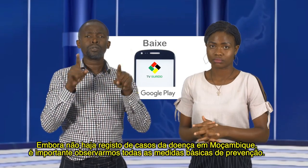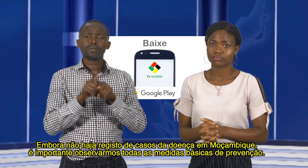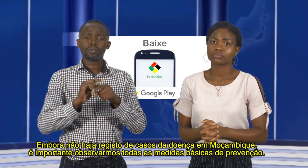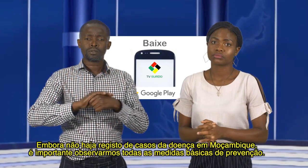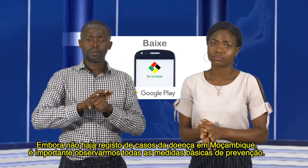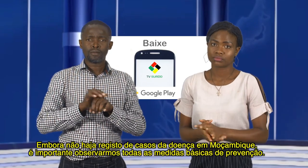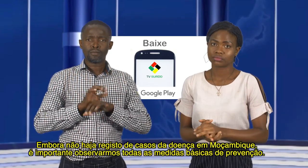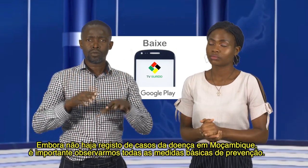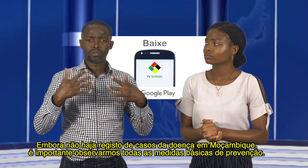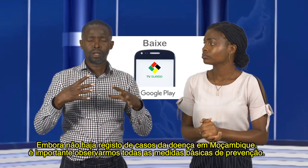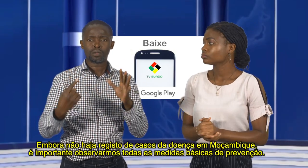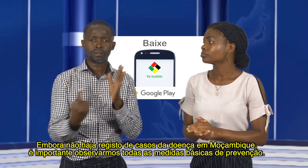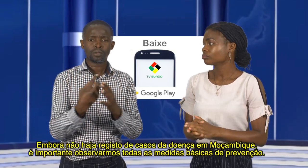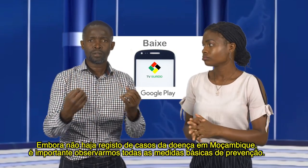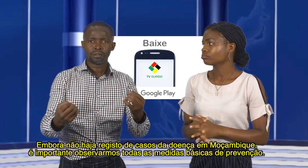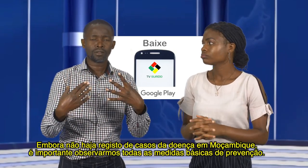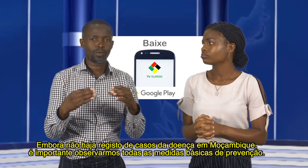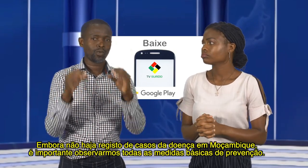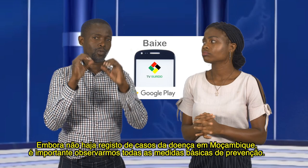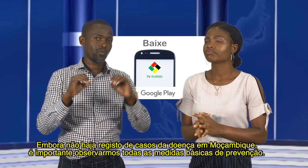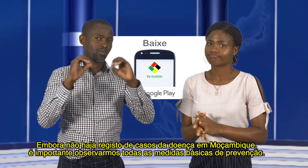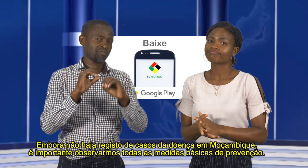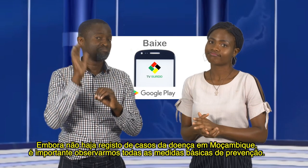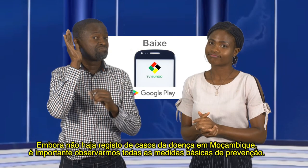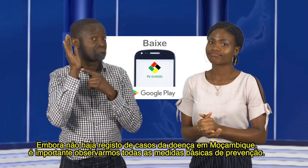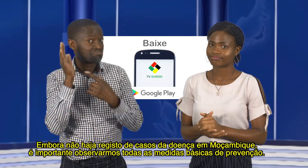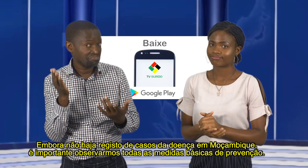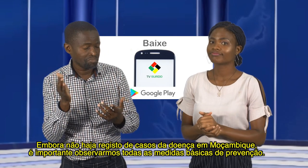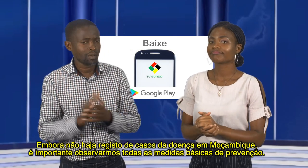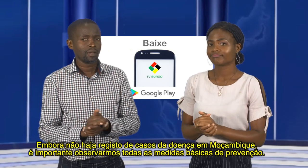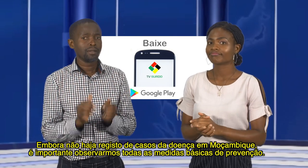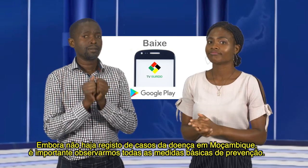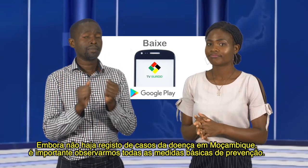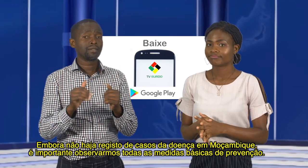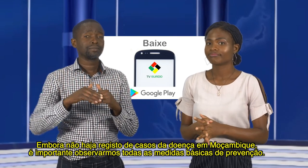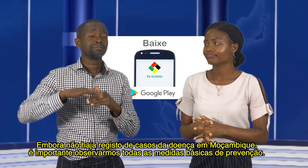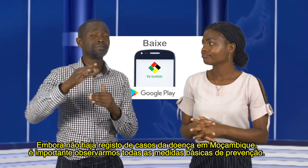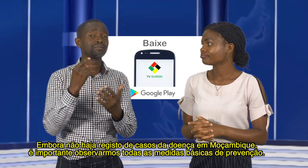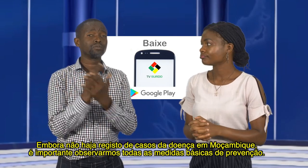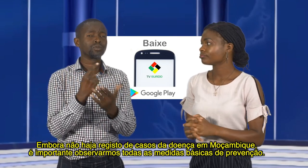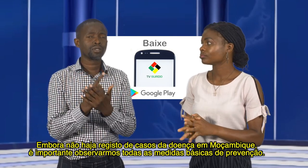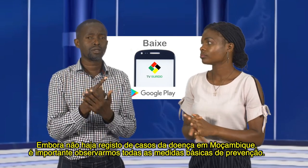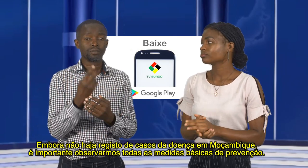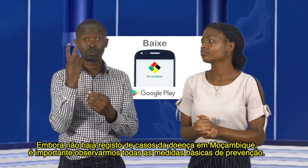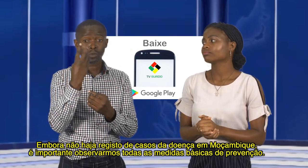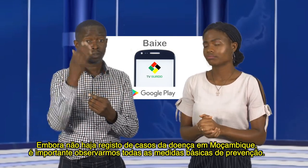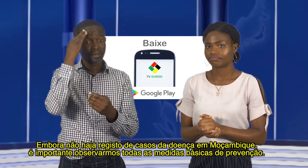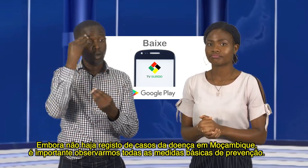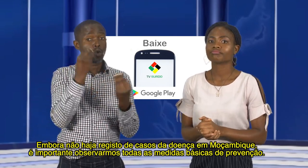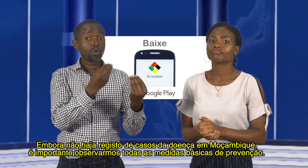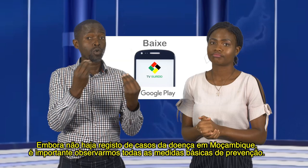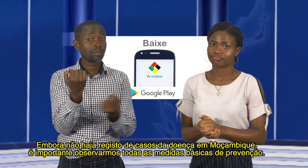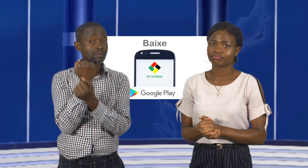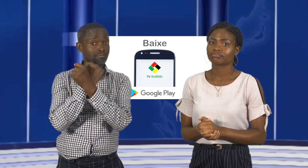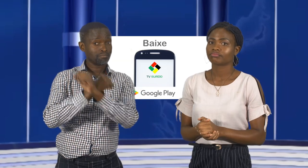Embora não haja registro de casos de doença em Moçambique, é importante observarmos todas as medidas básicas